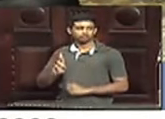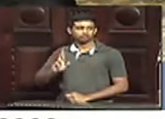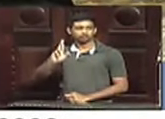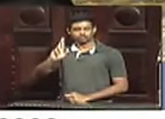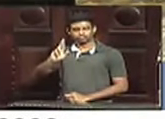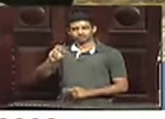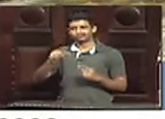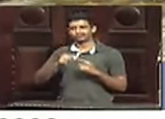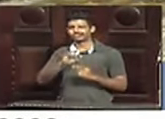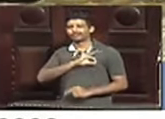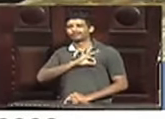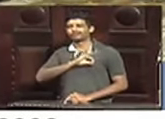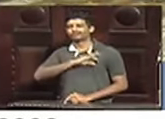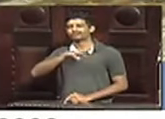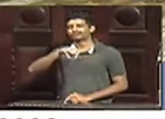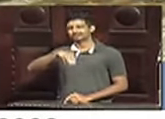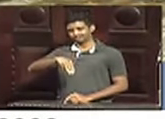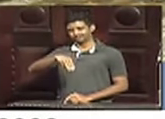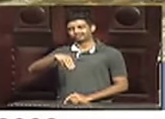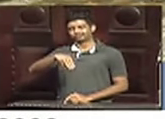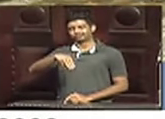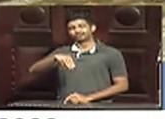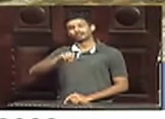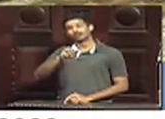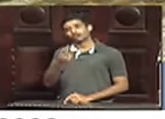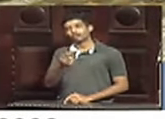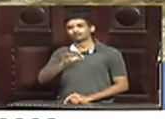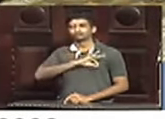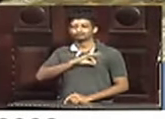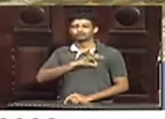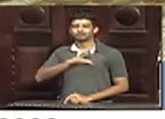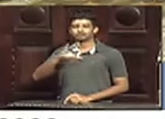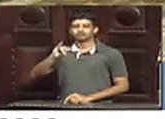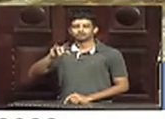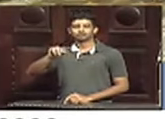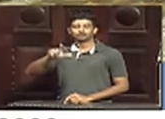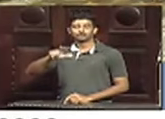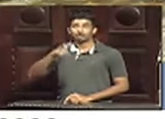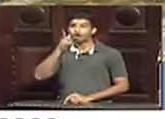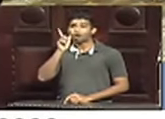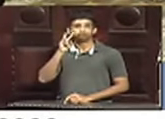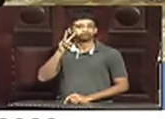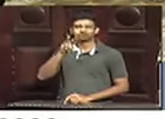Polícia Militar e também da Polícia Civil. O que nós vimos ontem,